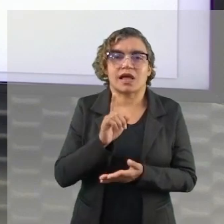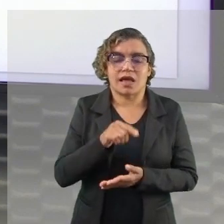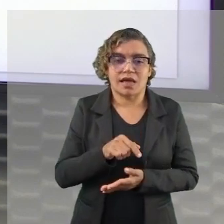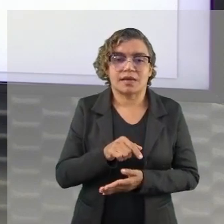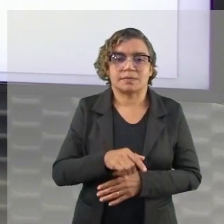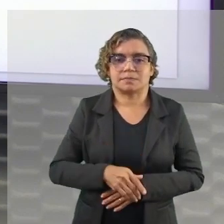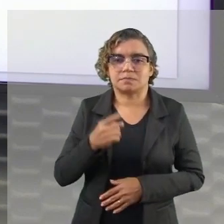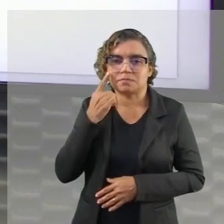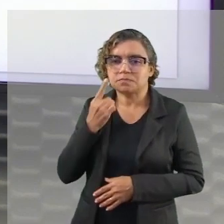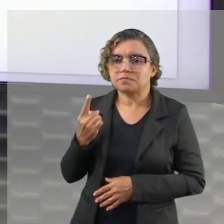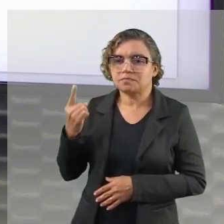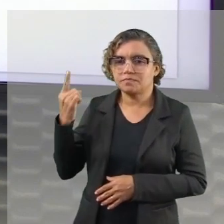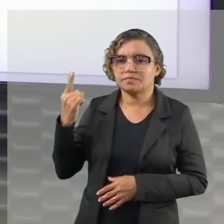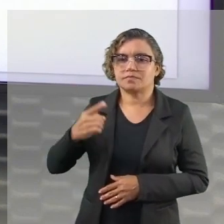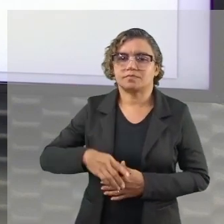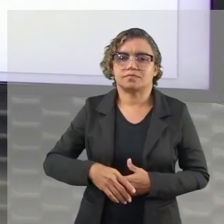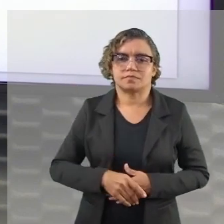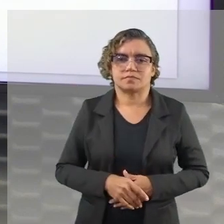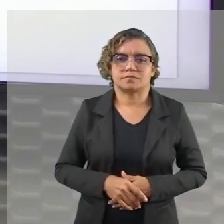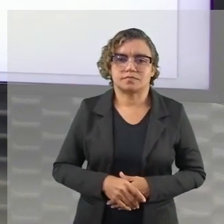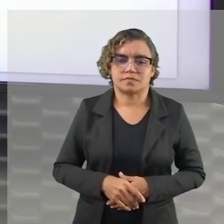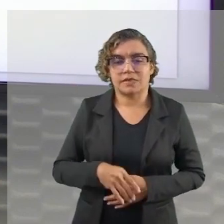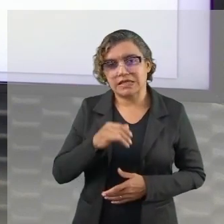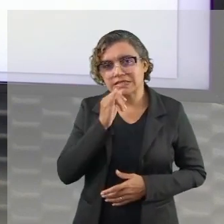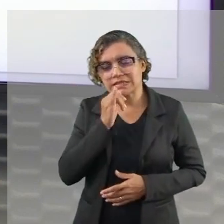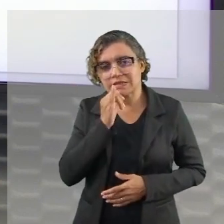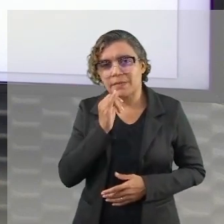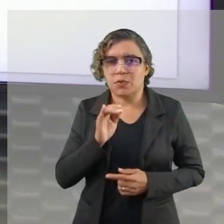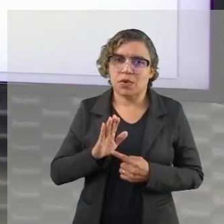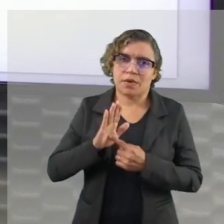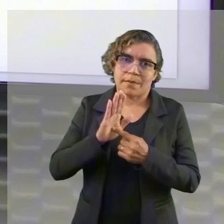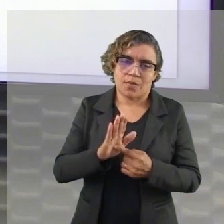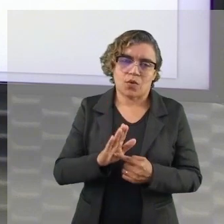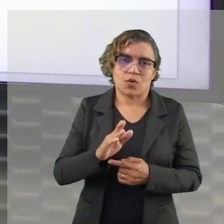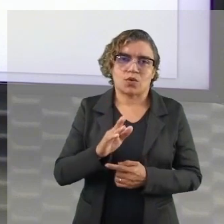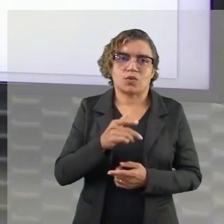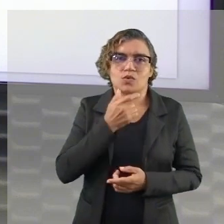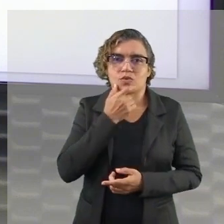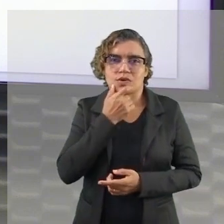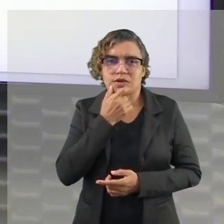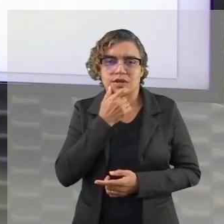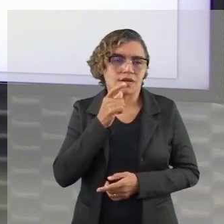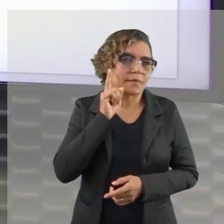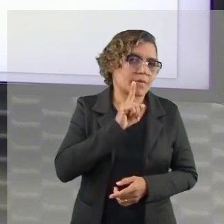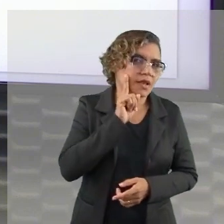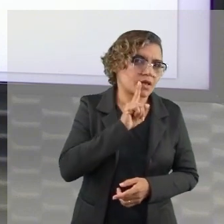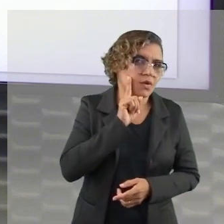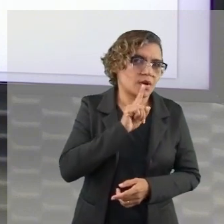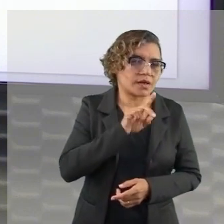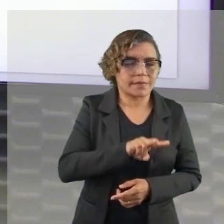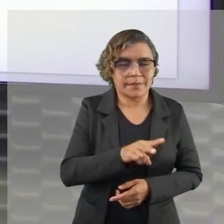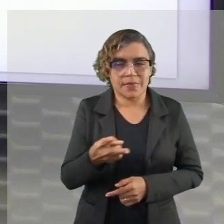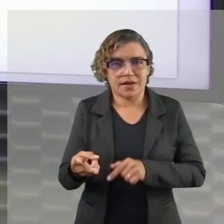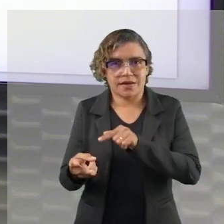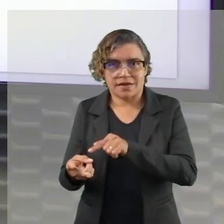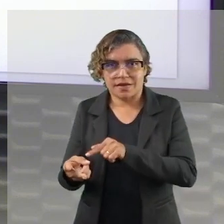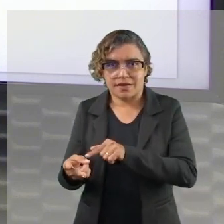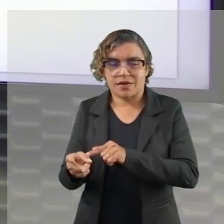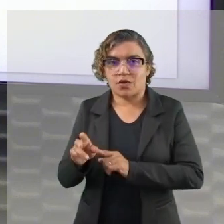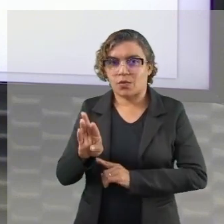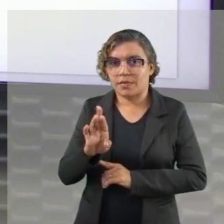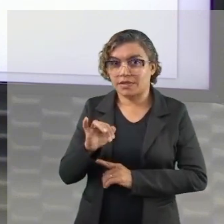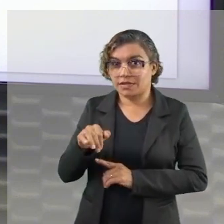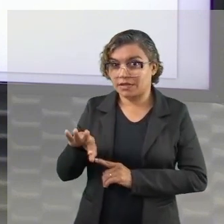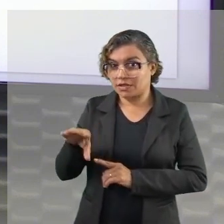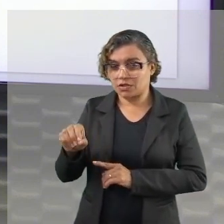English versus British English, que seria essa ideia do inglês americano versus o inglês britânico, que não é